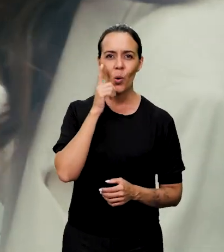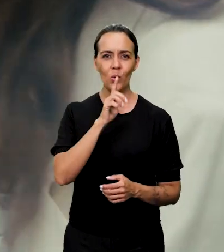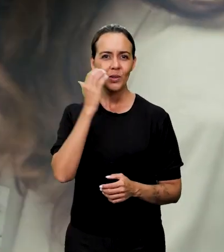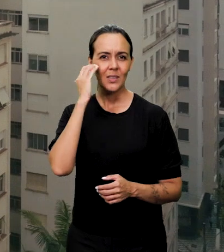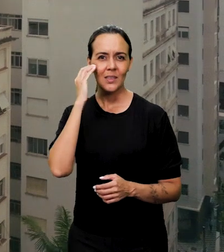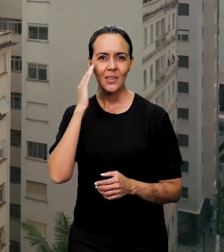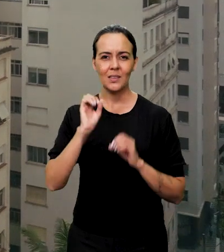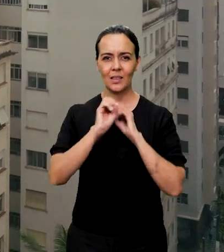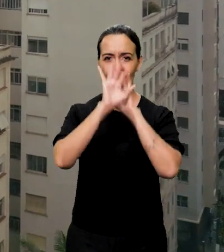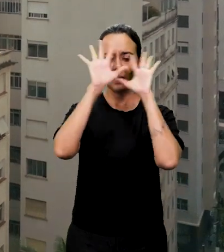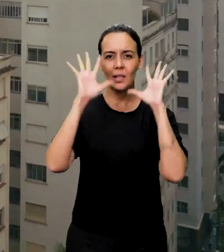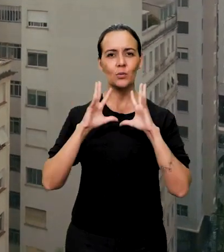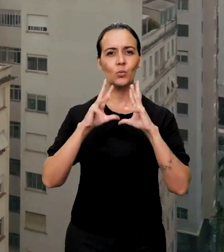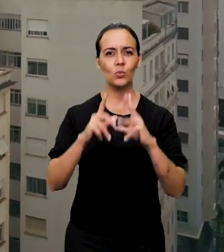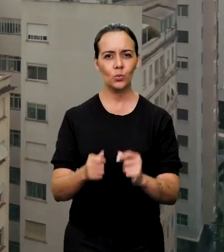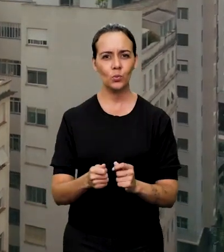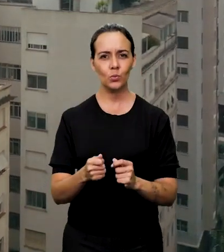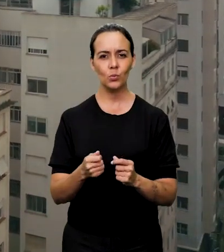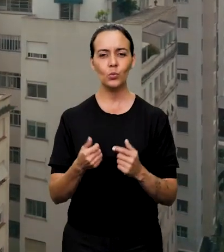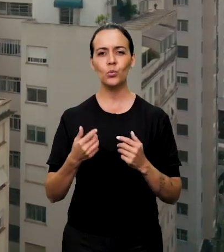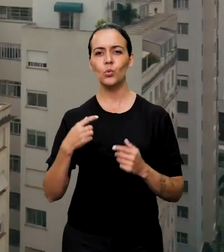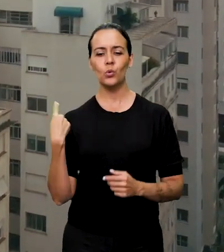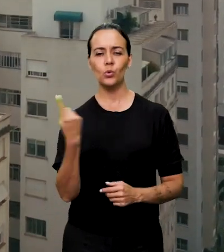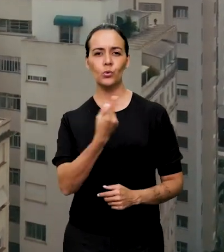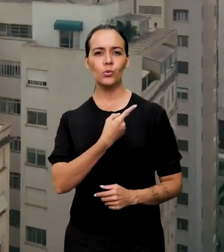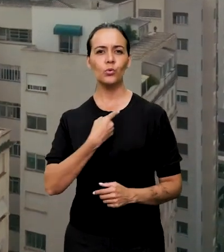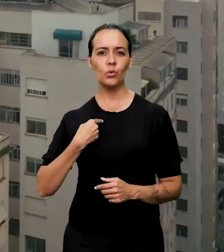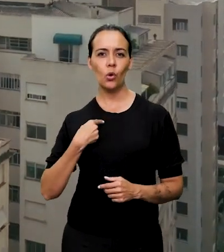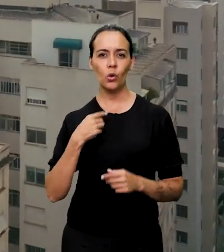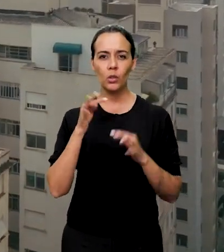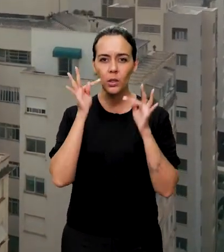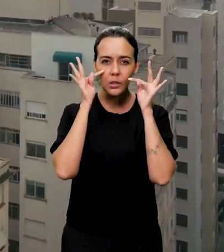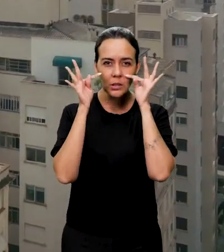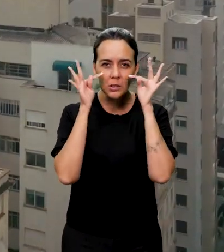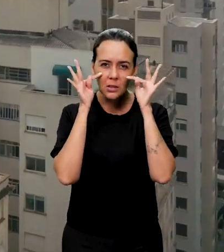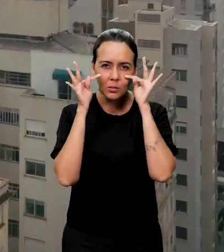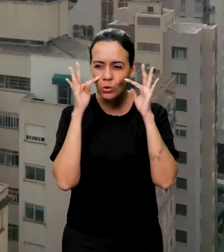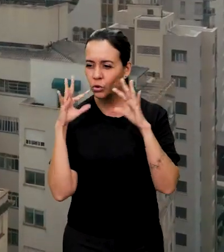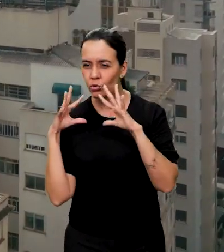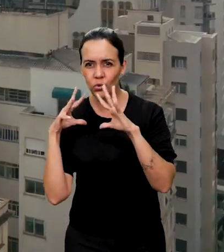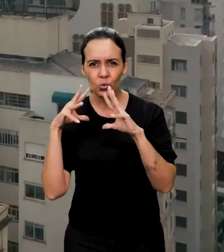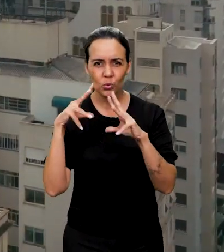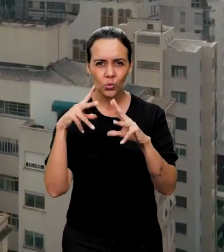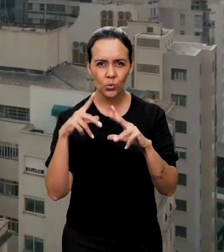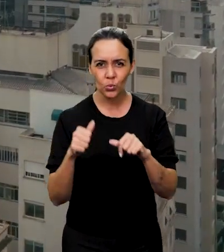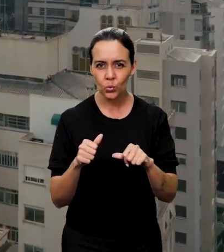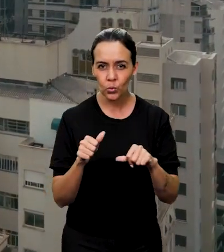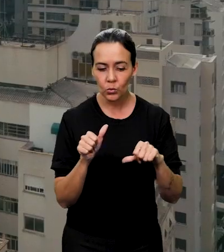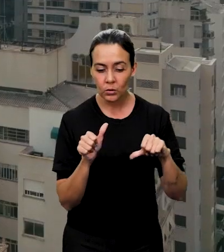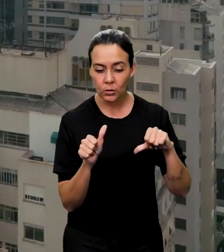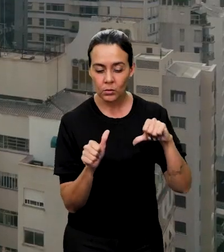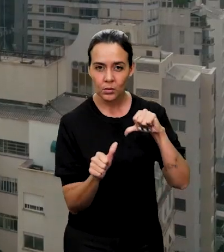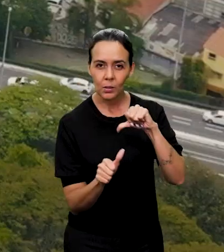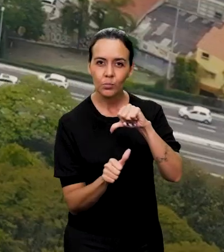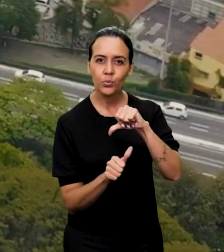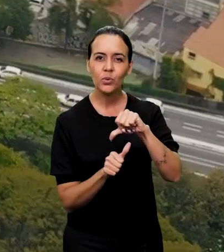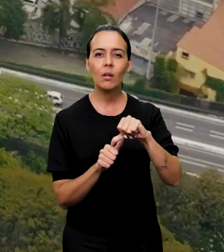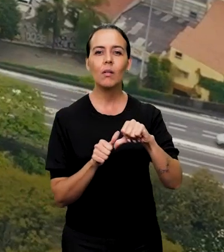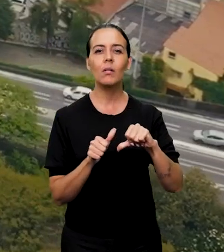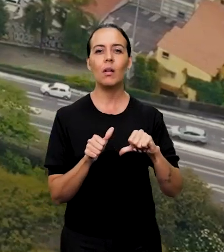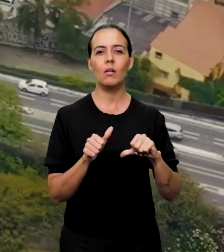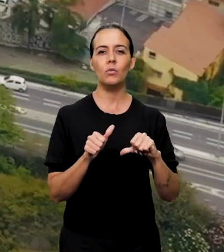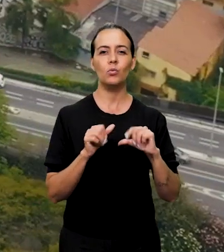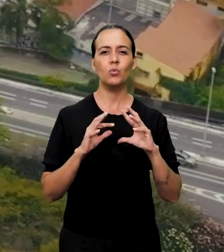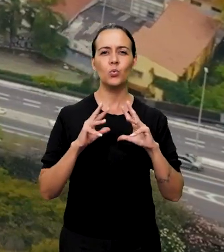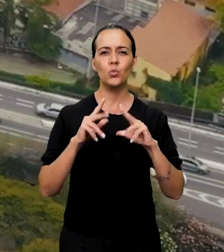numa experiência de intervalo inédita. Nós somos as testemunhas oculares de uma transição de paradigma. Panorama de São Paulo.